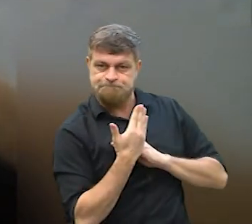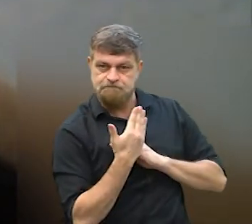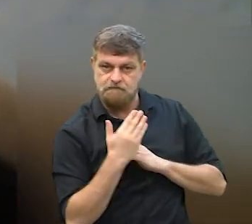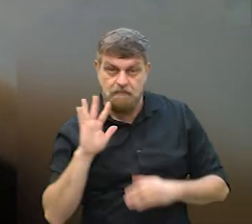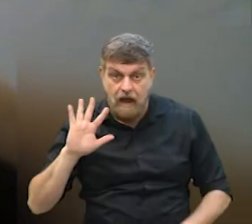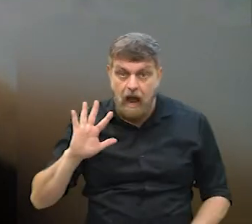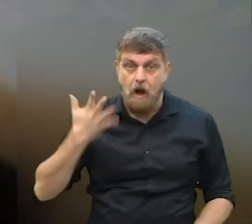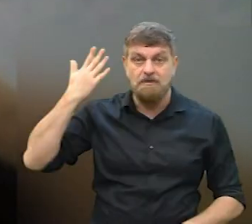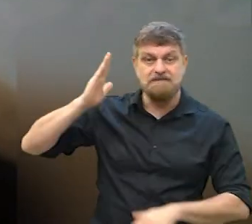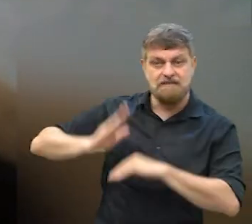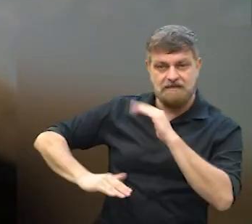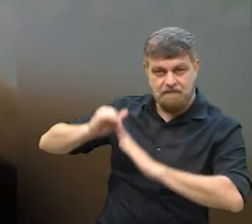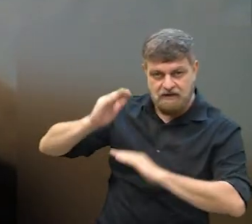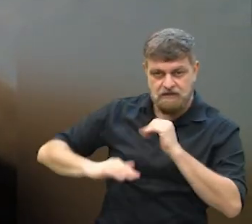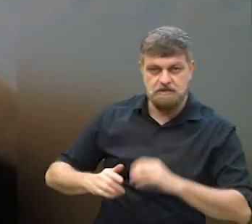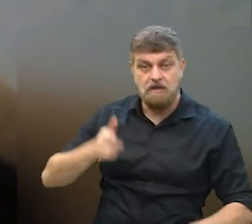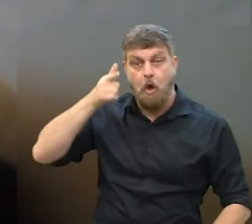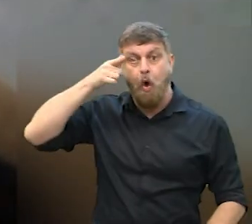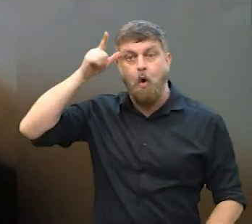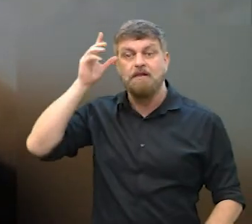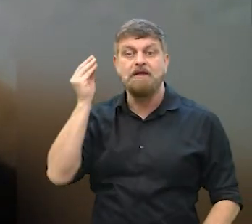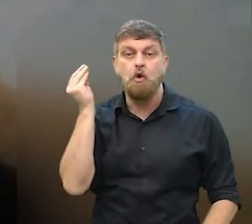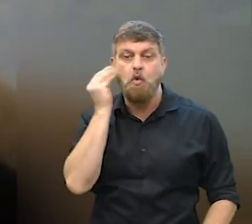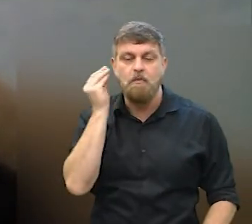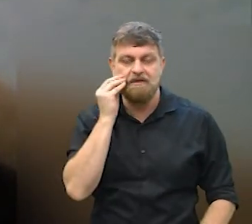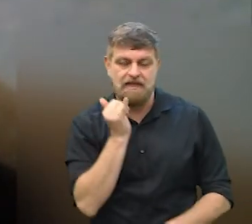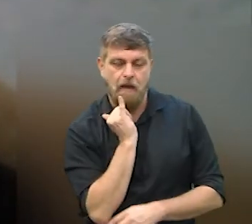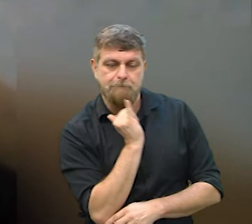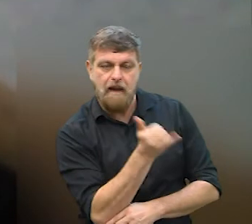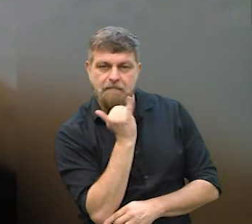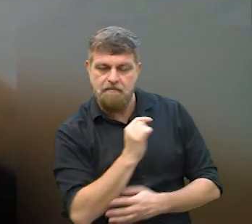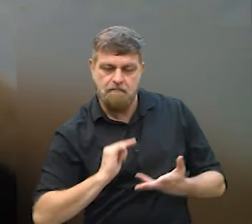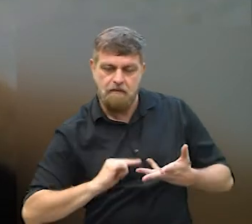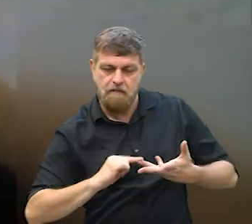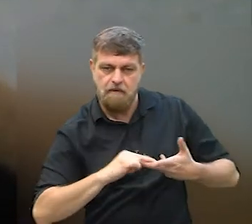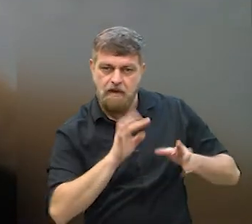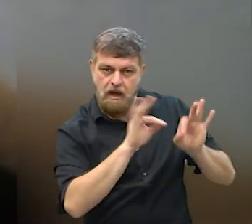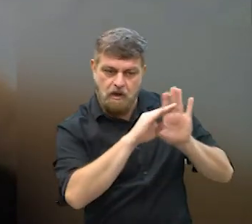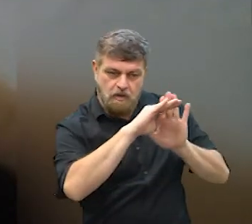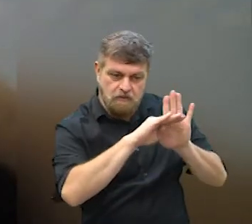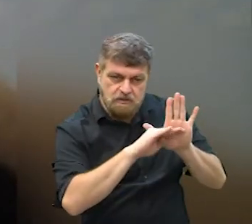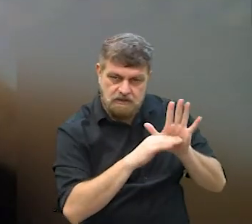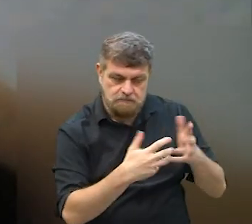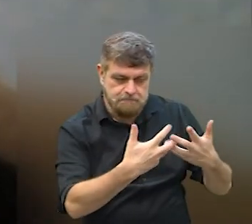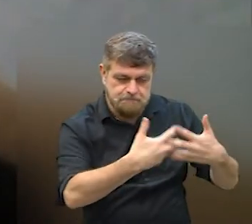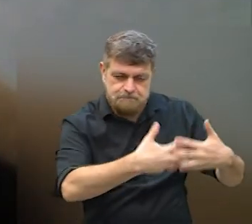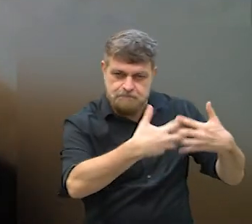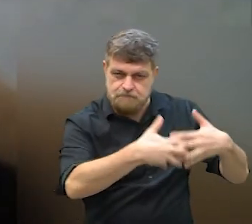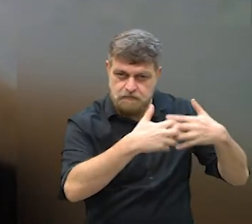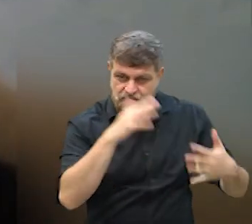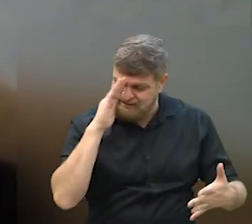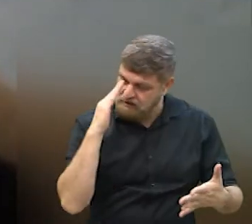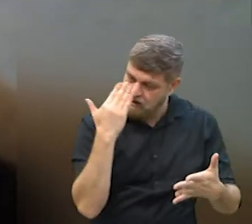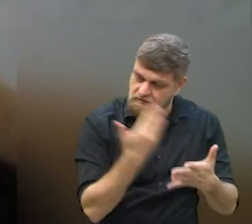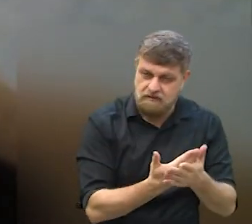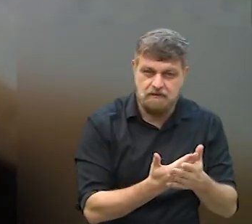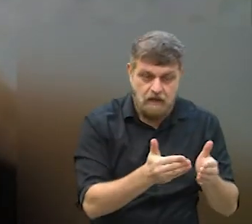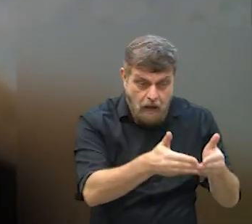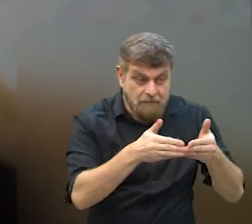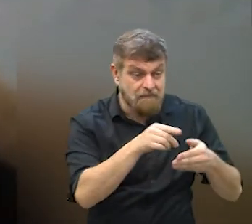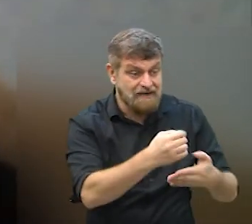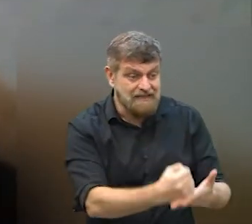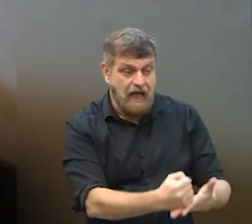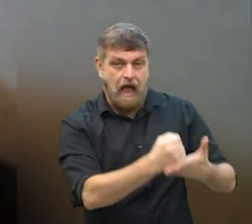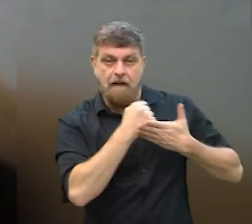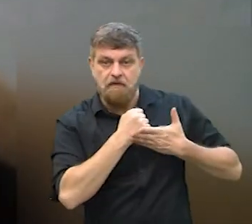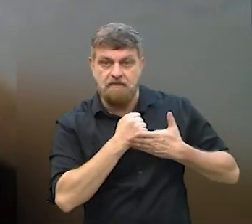ações acontecerem. Ontem eu tive a oportunidade de comentar essas ações, esses projetos que estão em andamento, e com certeza eu contarei com